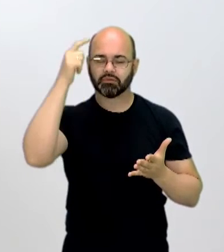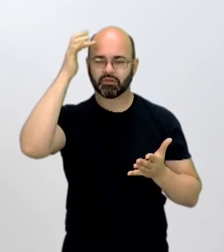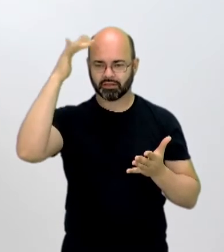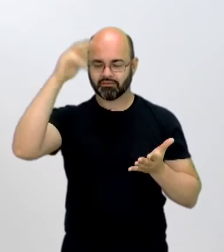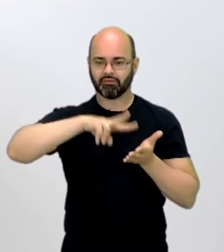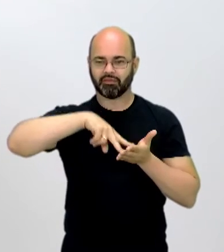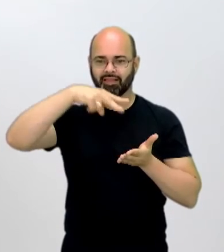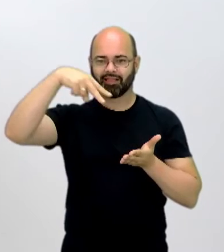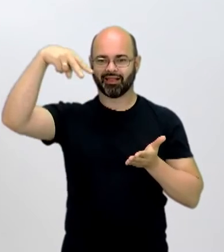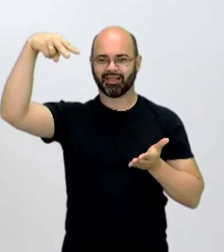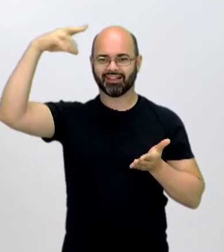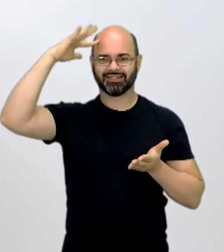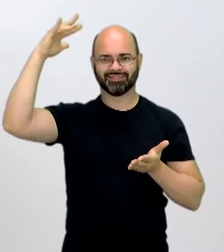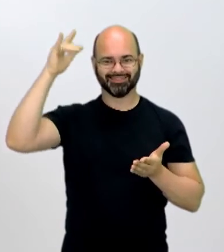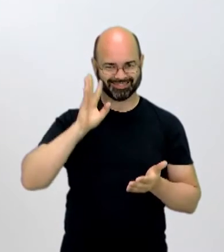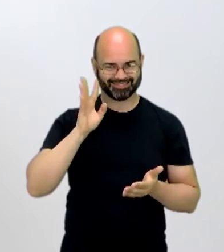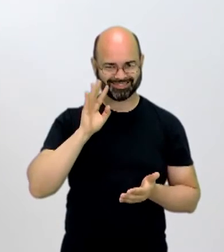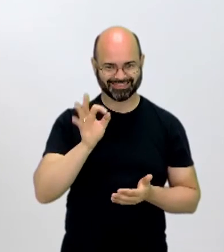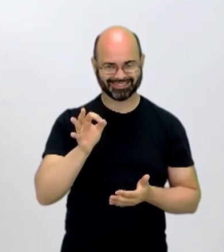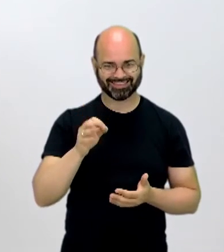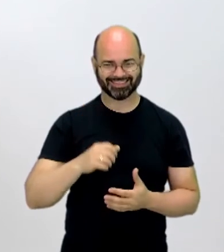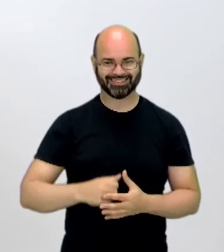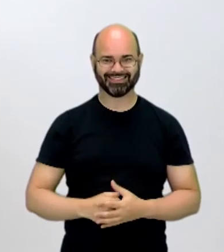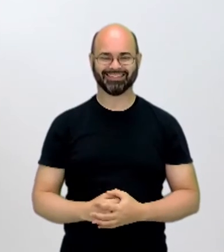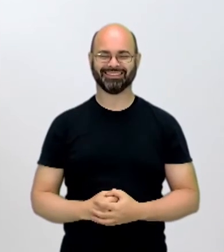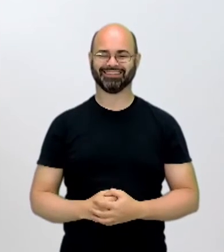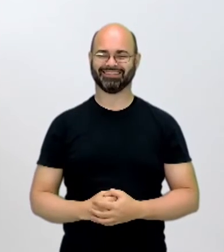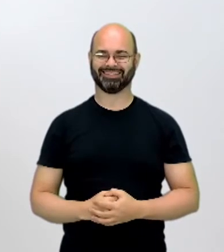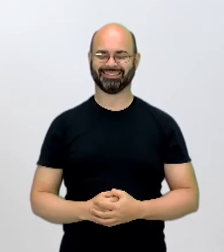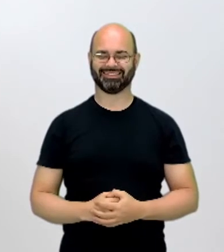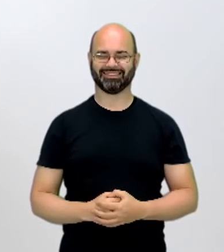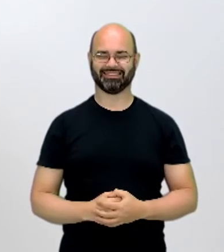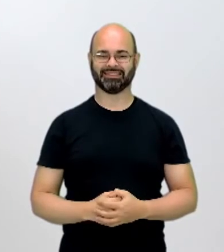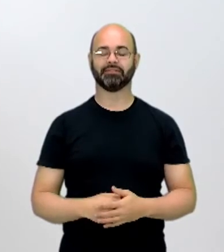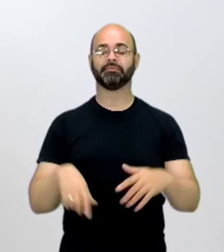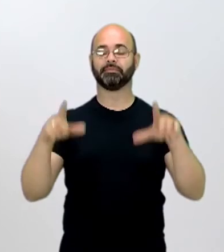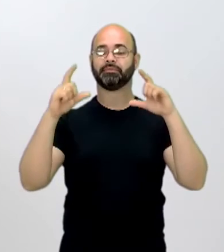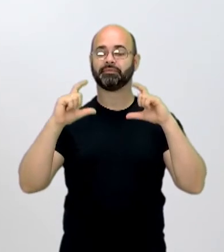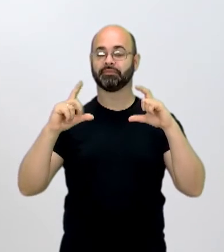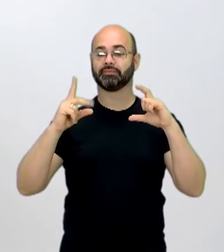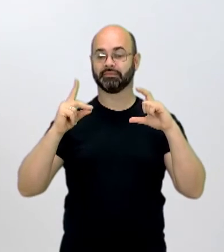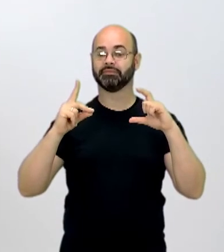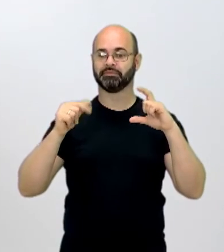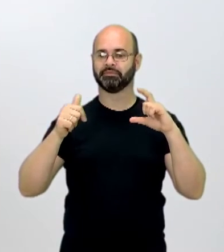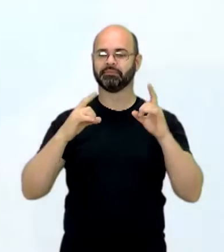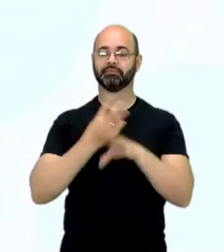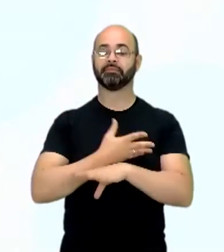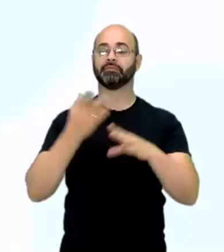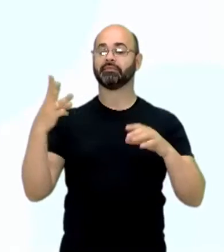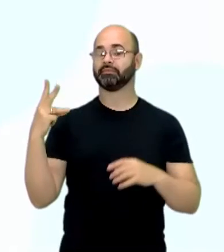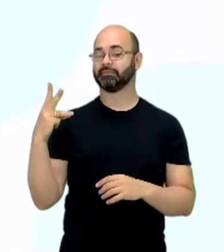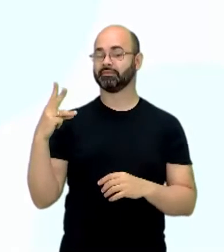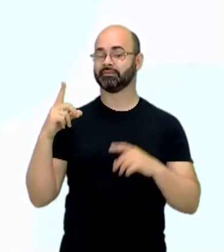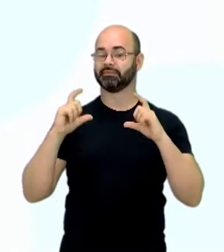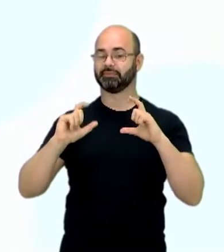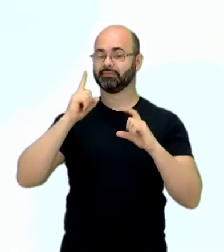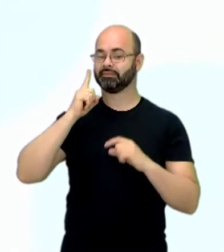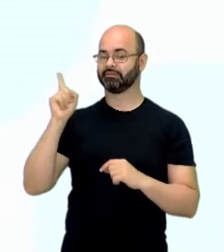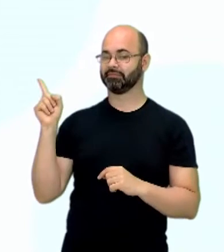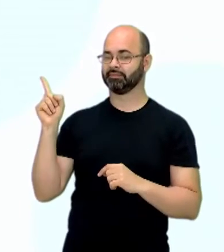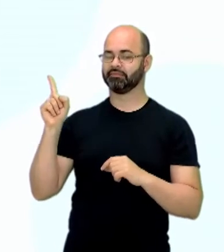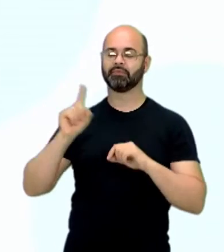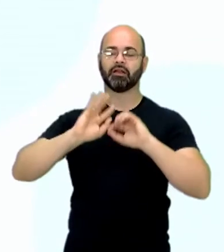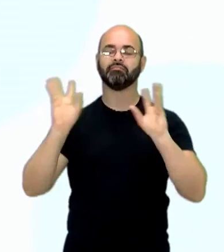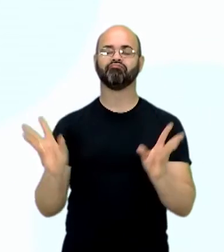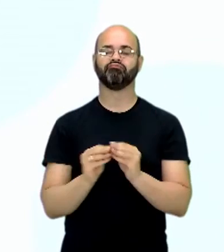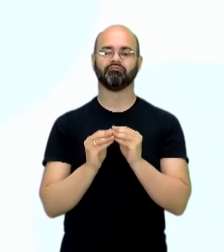experiências. Legal isso, né? Ok. Então, o segundo parágrafo foi esse aí. Vamos lá para o terceiro, que vai dar uma concluída